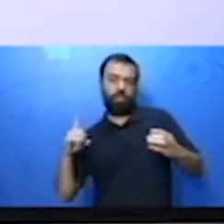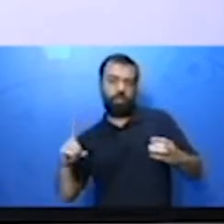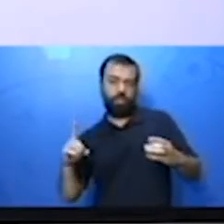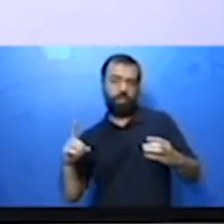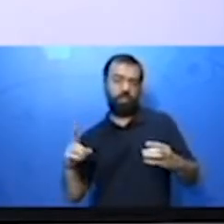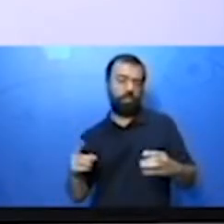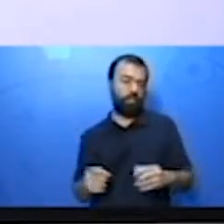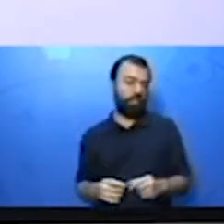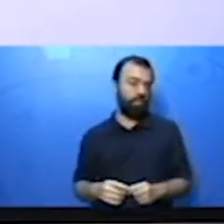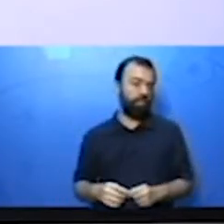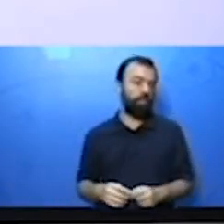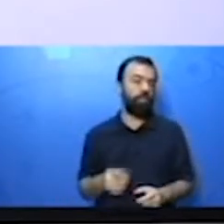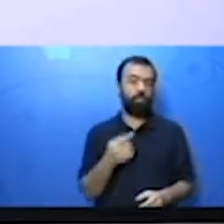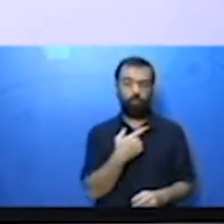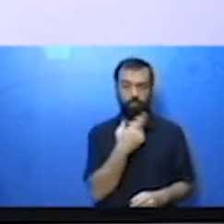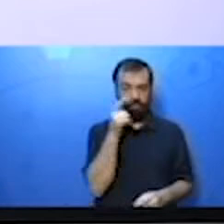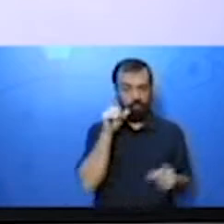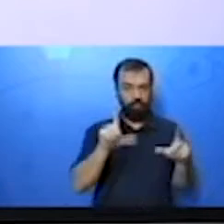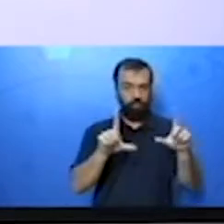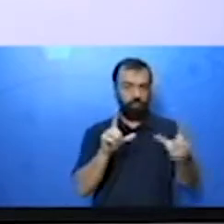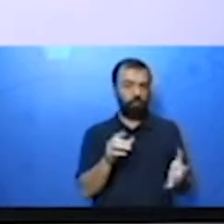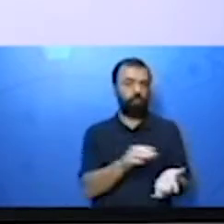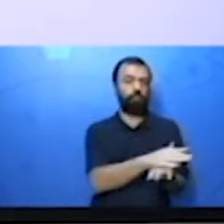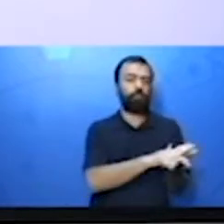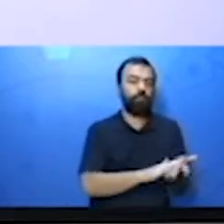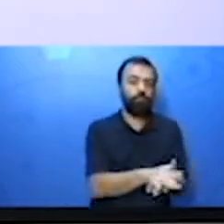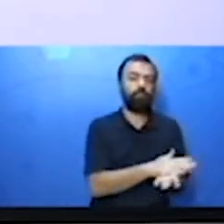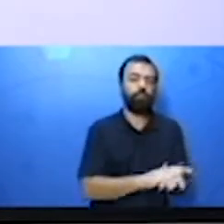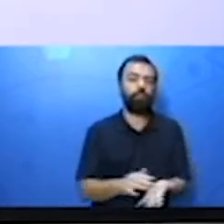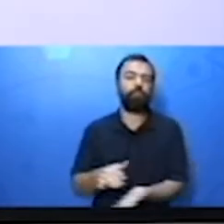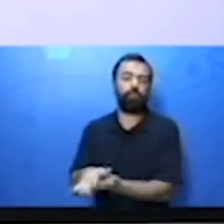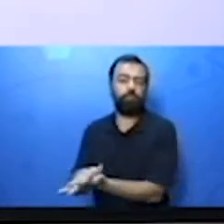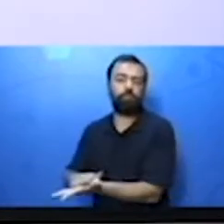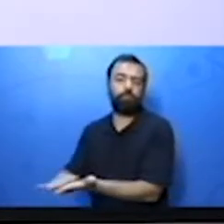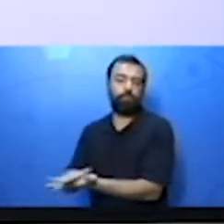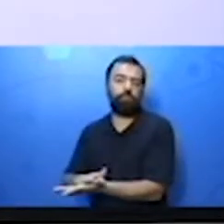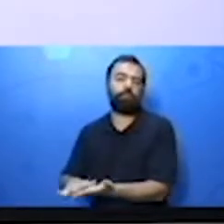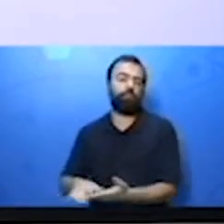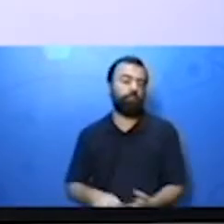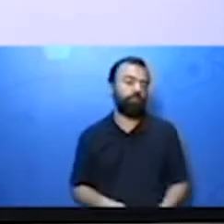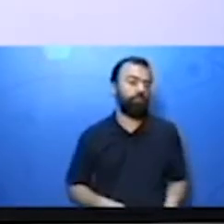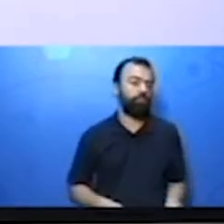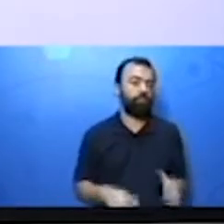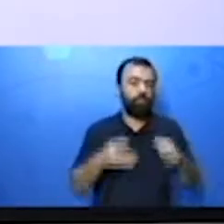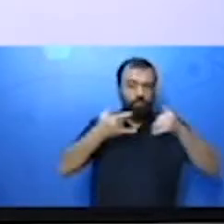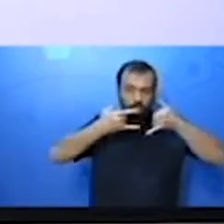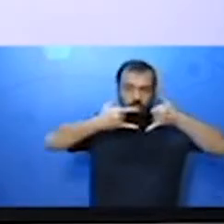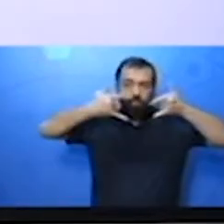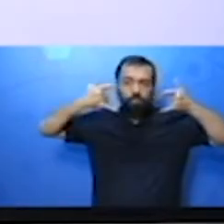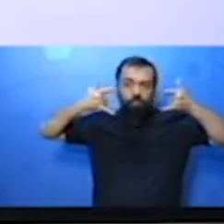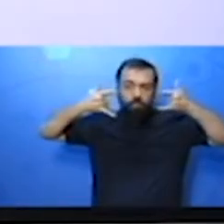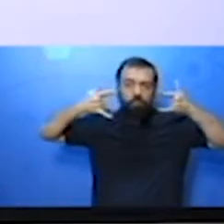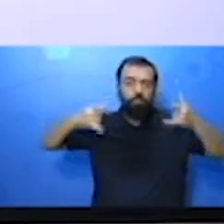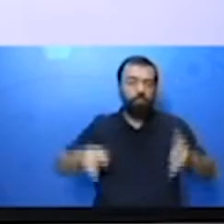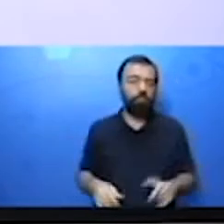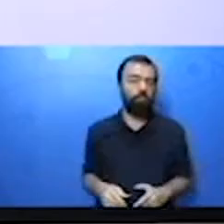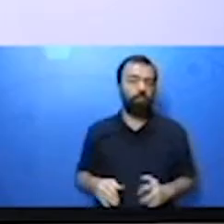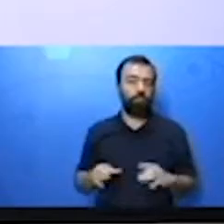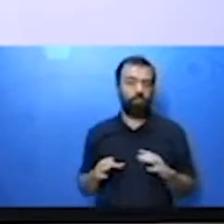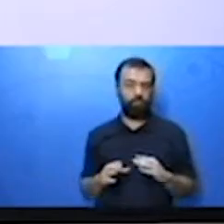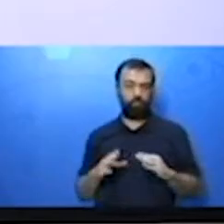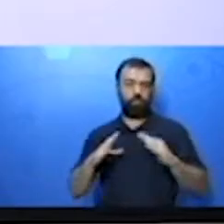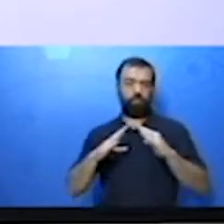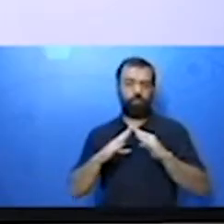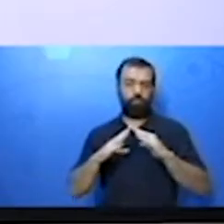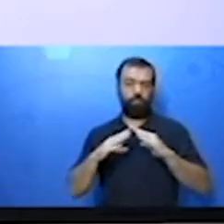Ali a lavagem das mãos, né, gente? Saiu, voltou, lava as mãos, não saia sem a máscara, só saia por